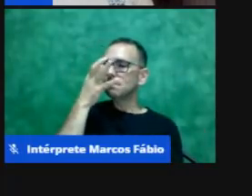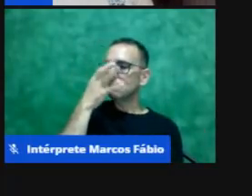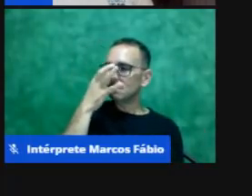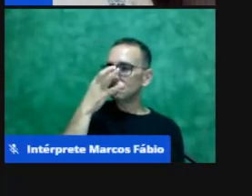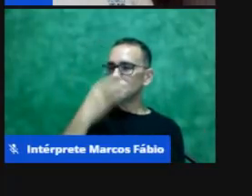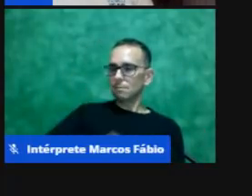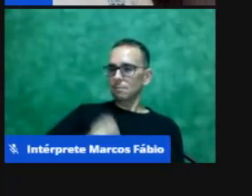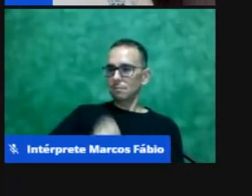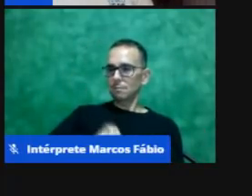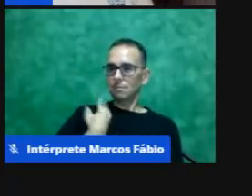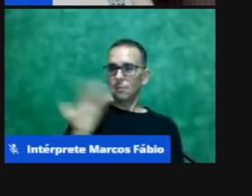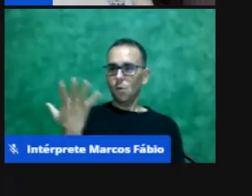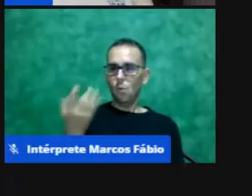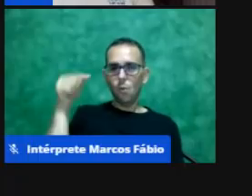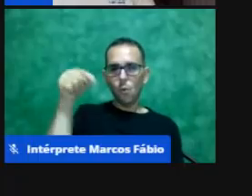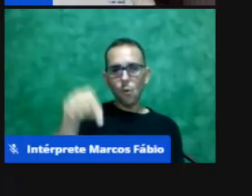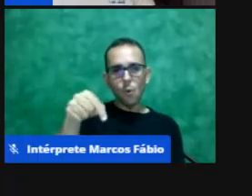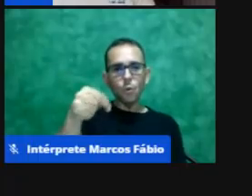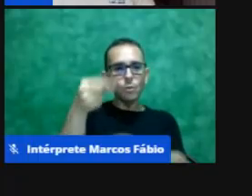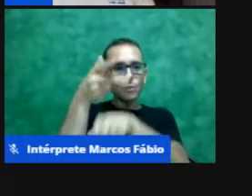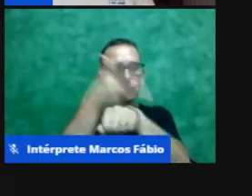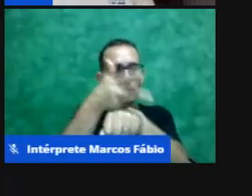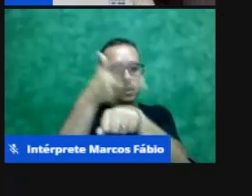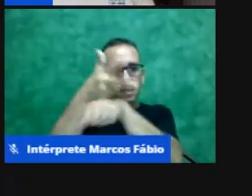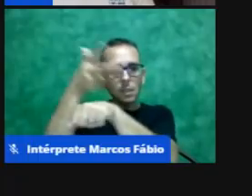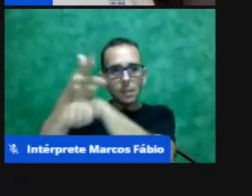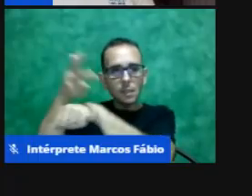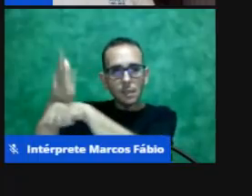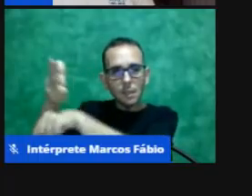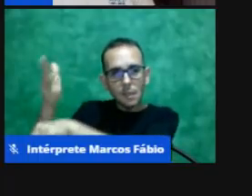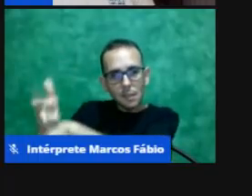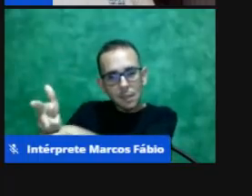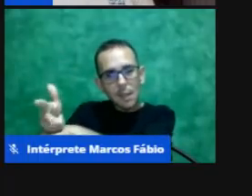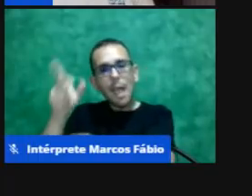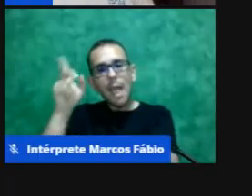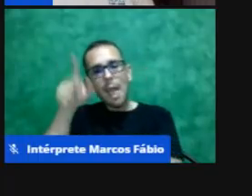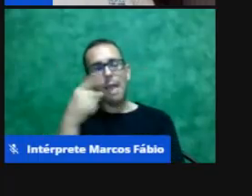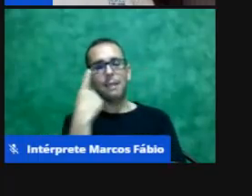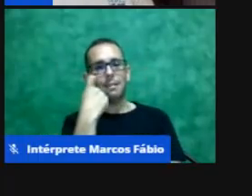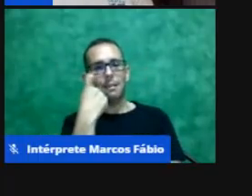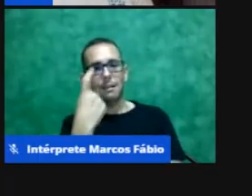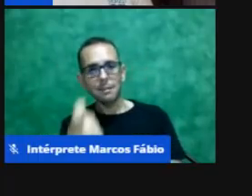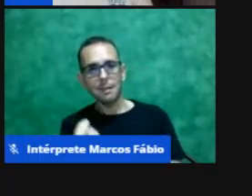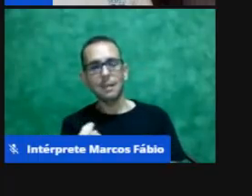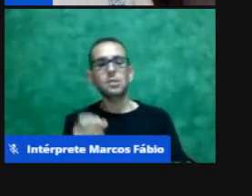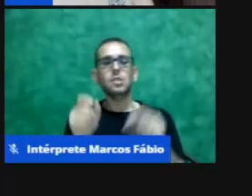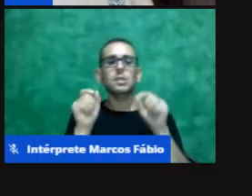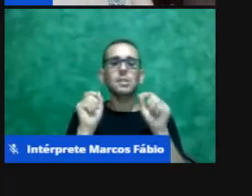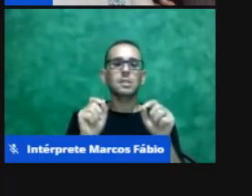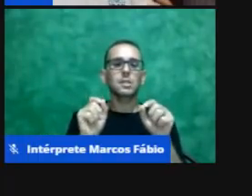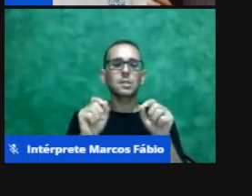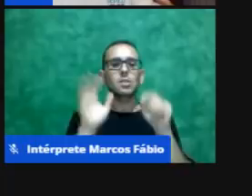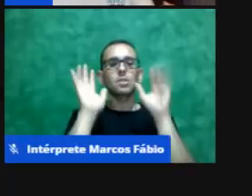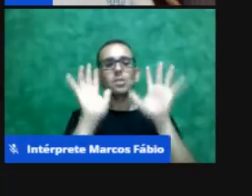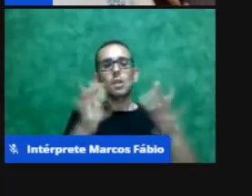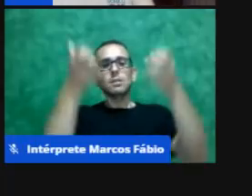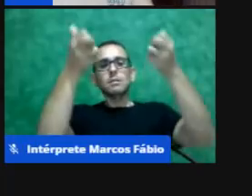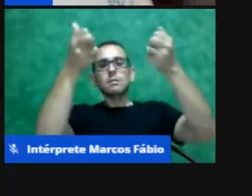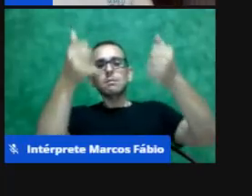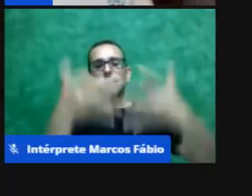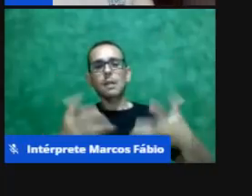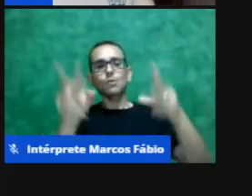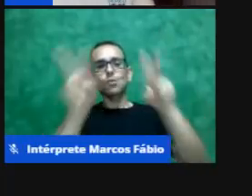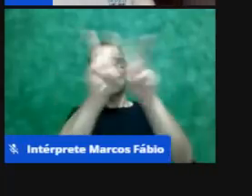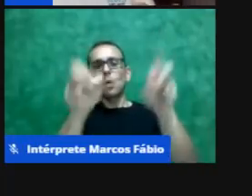vivenciar hoje com nesses vídeos. É interessante que aquilo que foi falado sobre